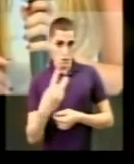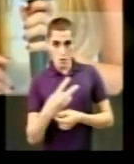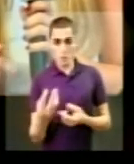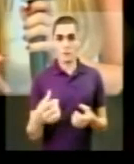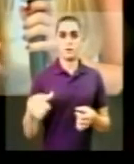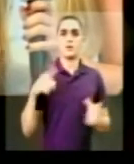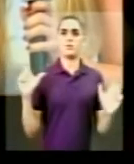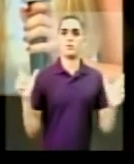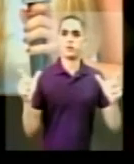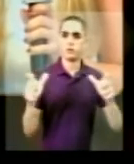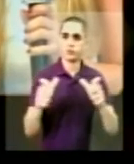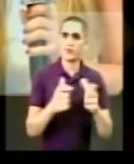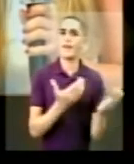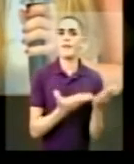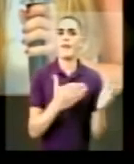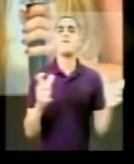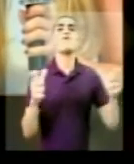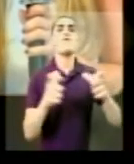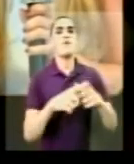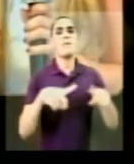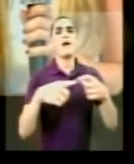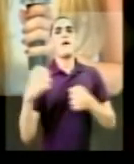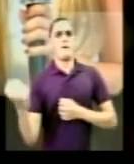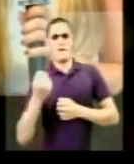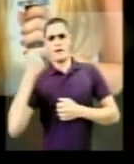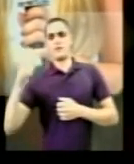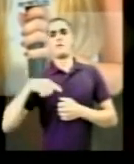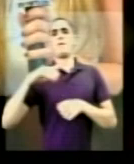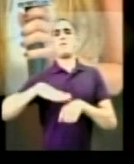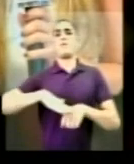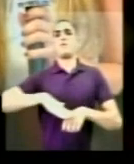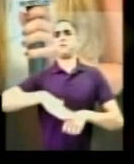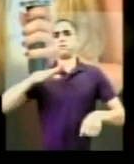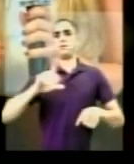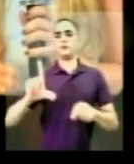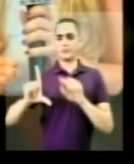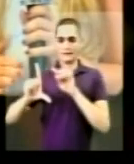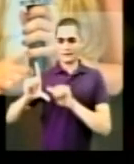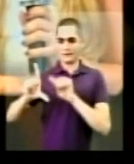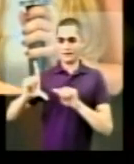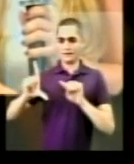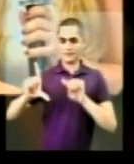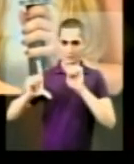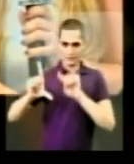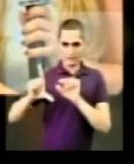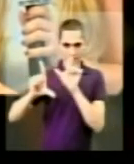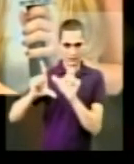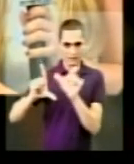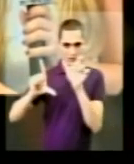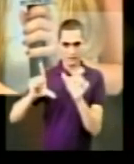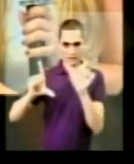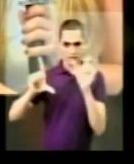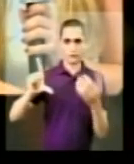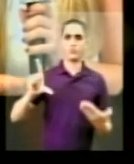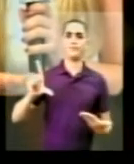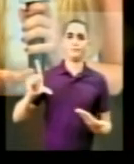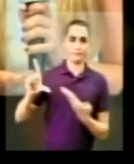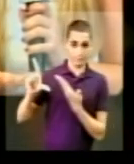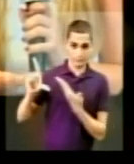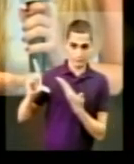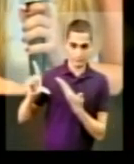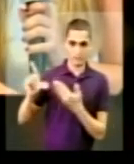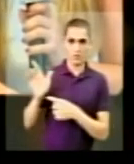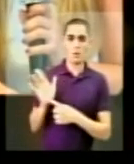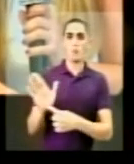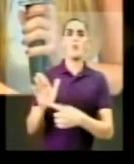casos leves. Em relação aos casos graves, o que acontece? A gente teve esse aumento, que é o que a gente fala sempre na Secretaria de Saúde, o